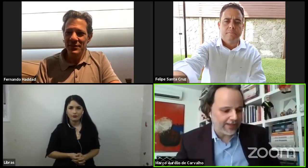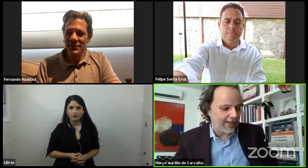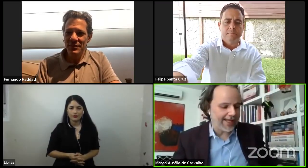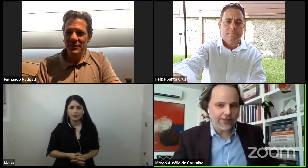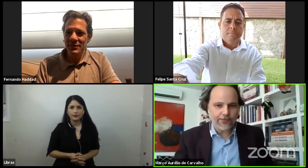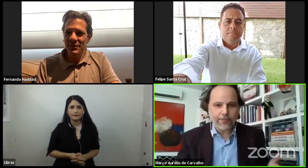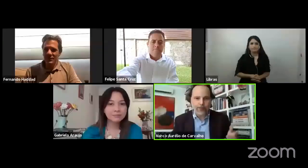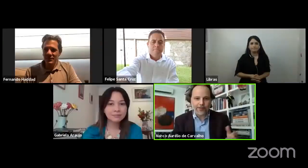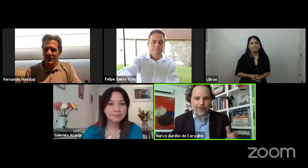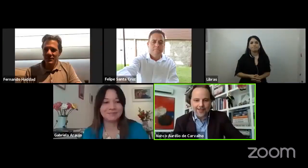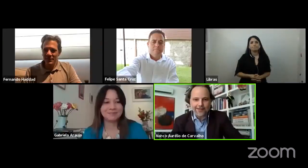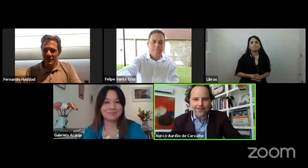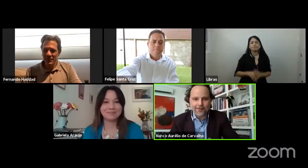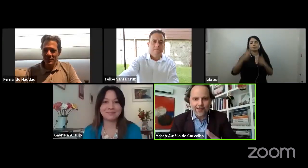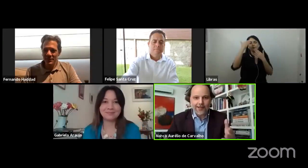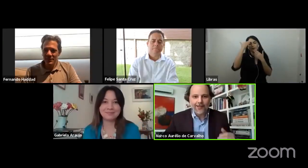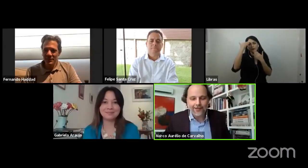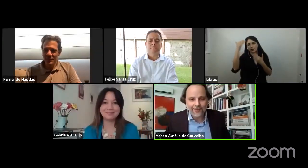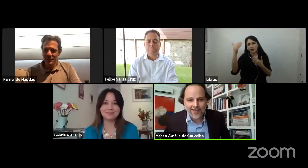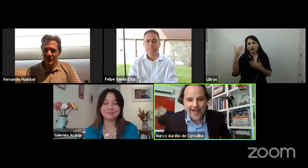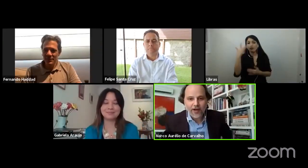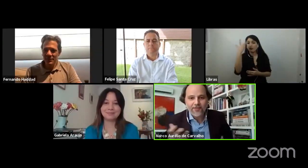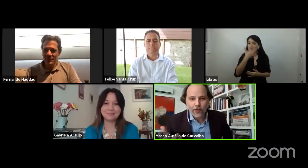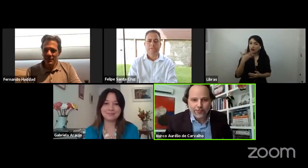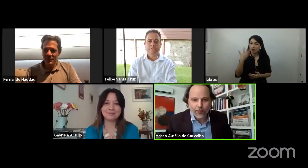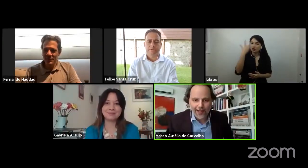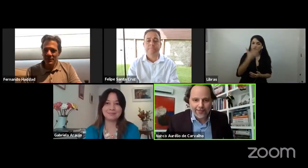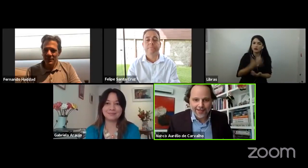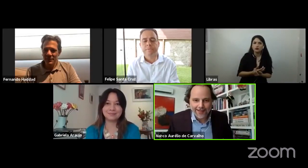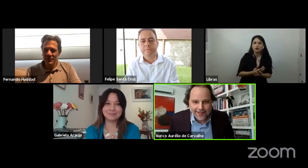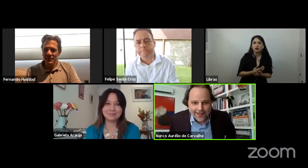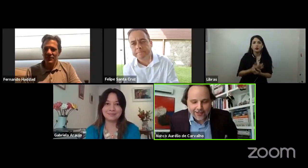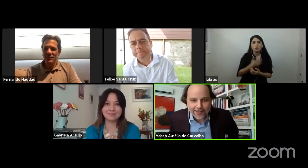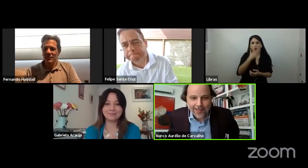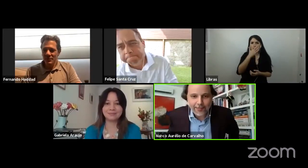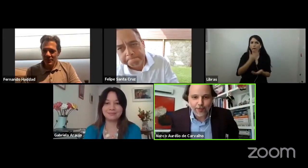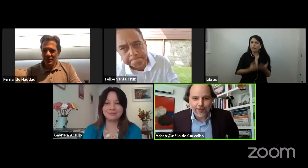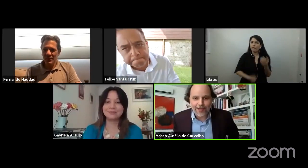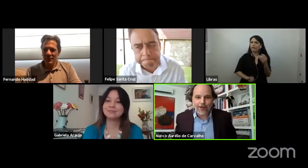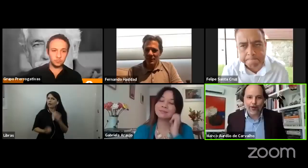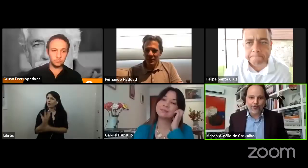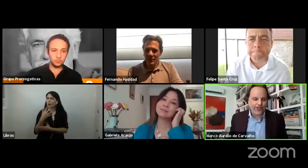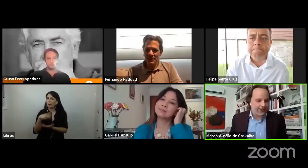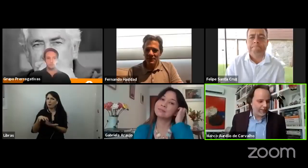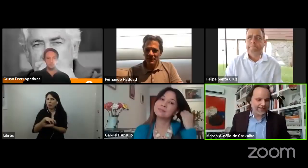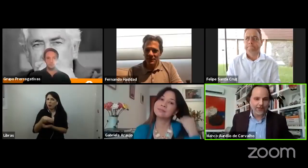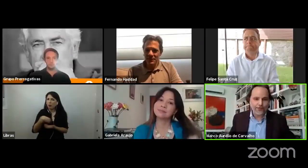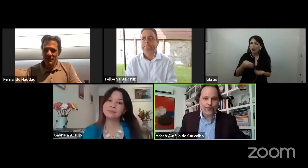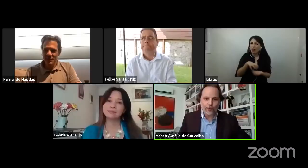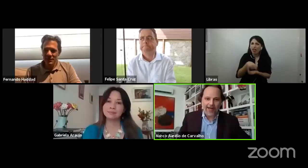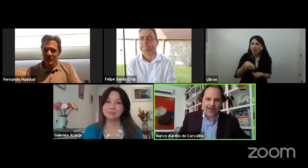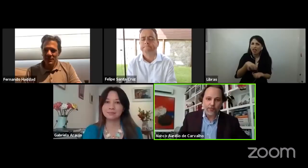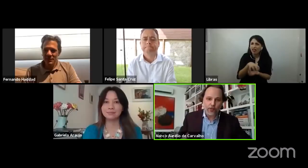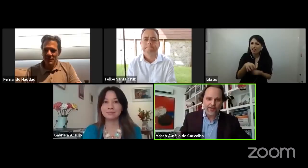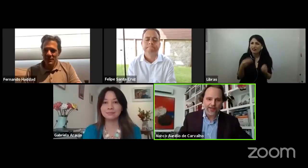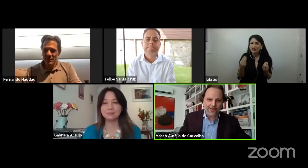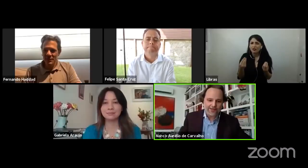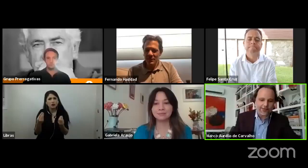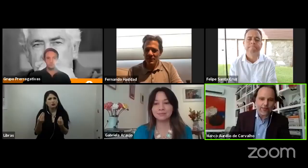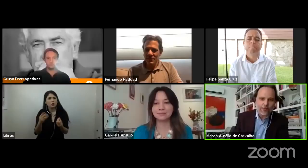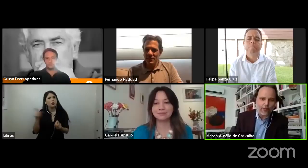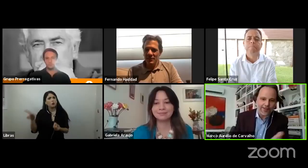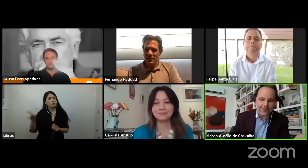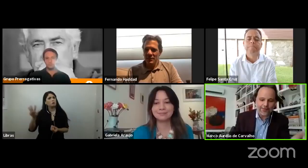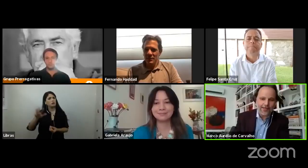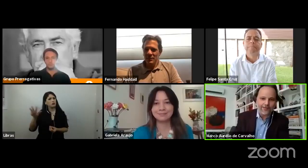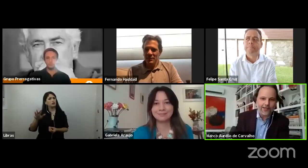Obrigado, querido Fernando Haddad. Foi importante esclarecer, porque criaram uma falsa polêmica, né? A gente sabe muito bem qual é o objetivo. O presidente foi muito claro, muito feliz,